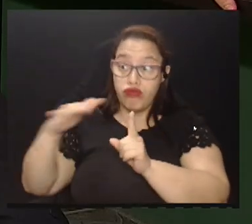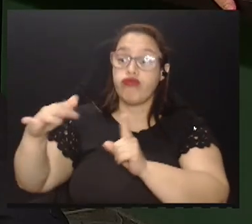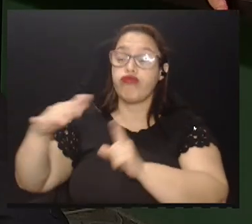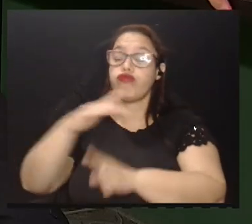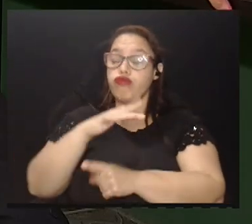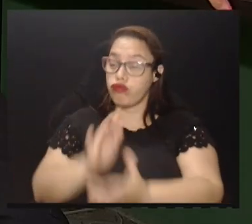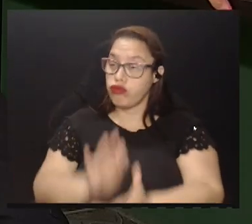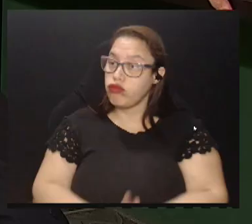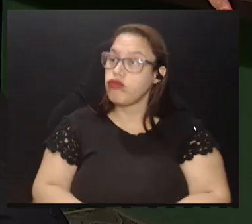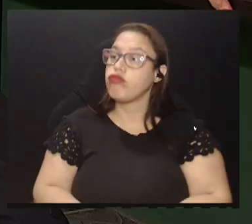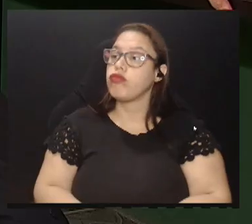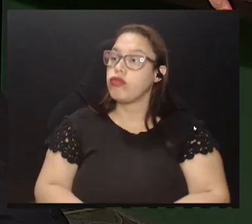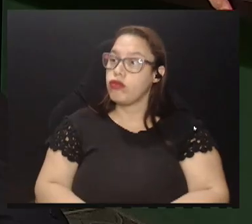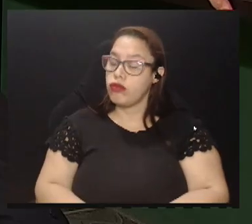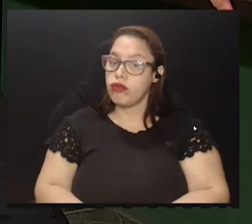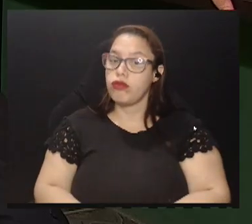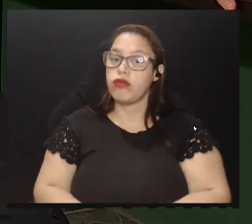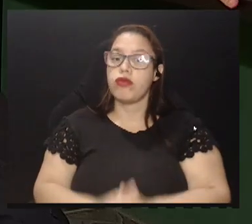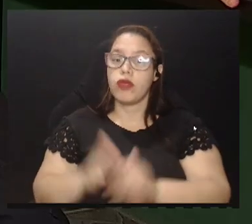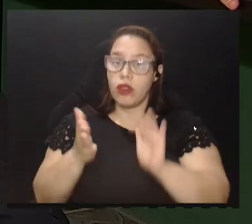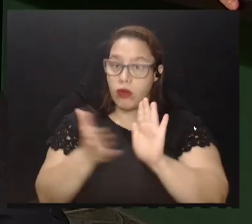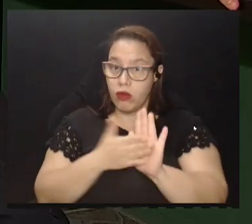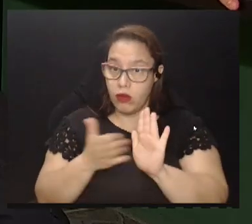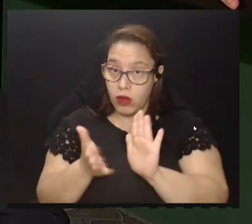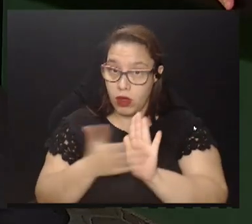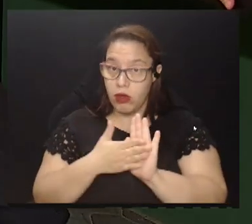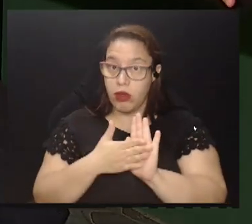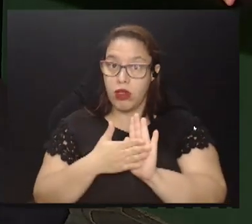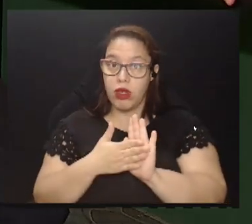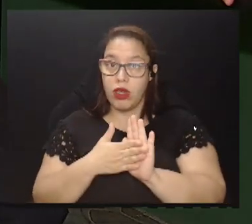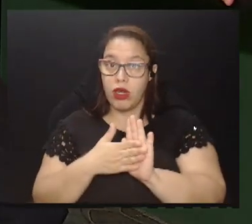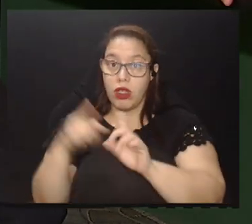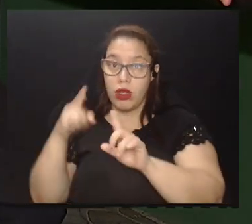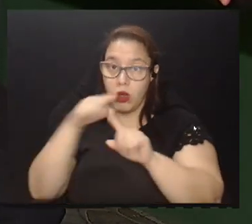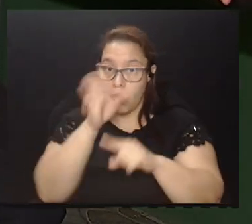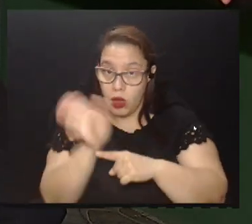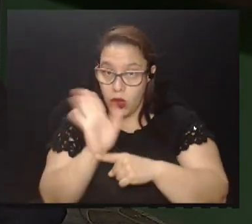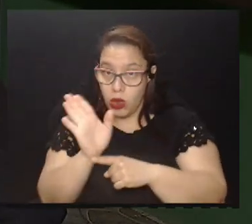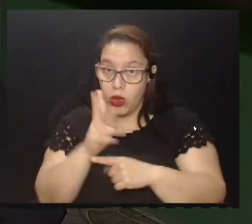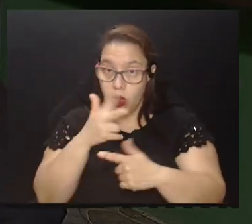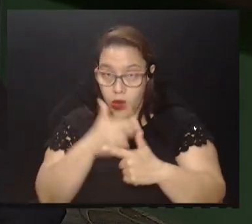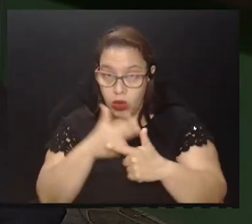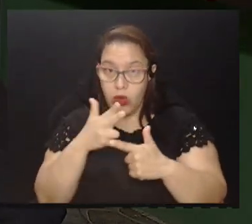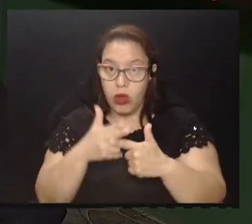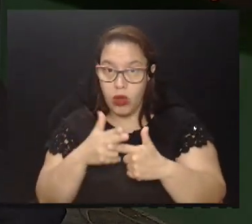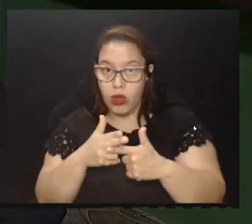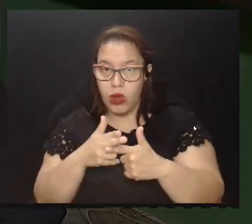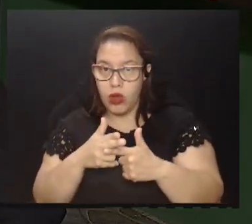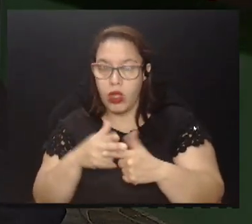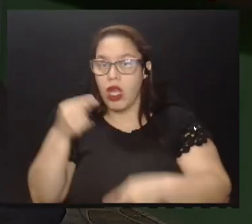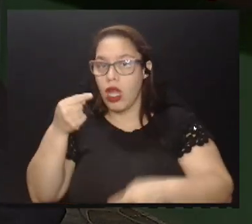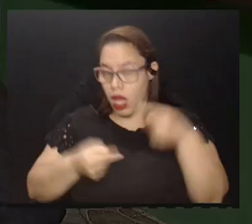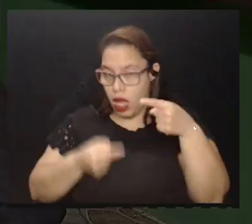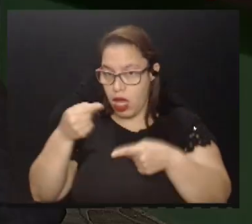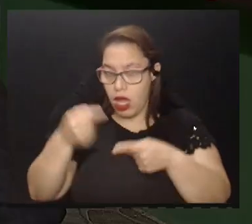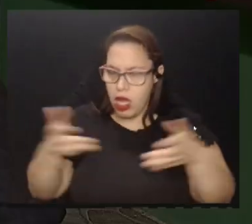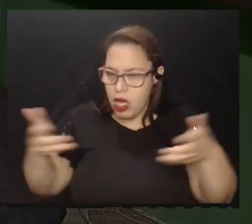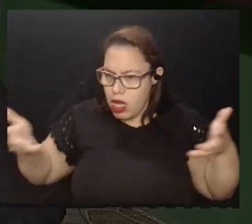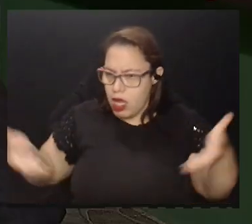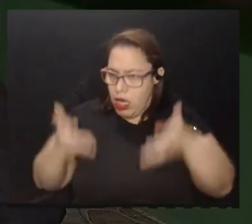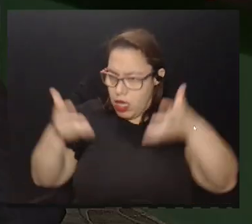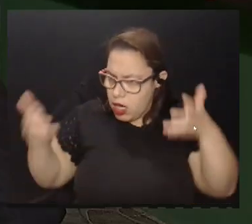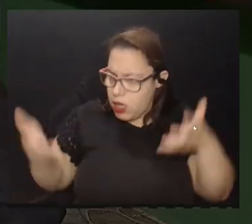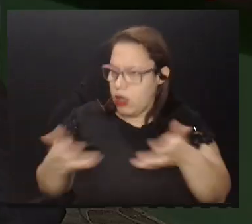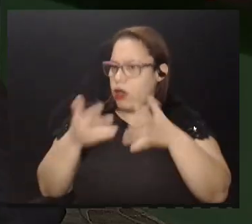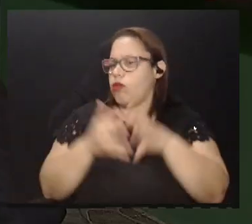uma proposta de fazer um tipo de cinema documentário que é político e é engajado, né? Então nós temos